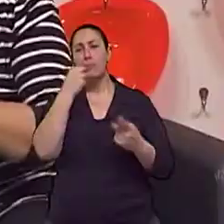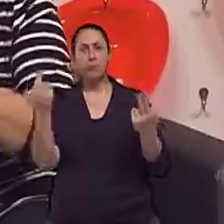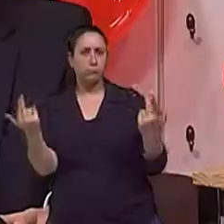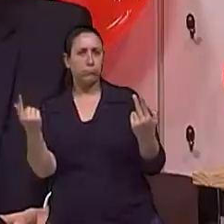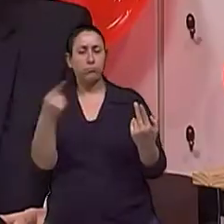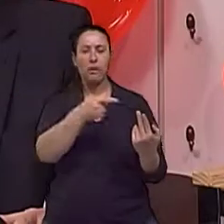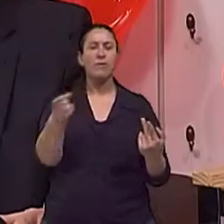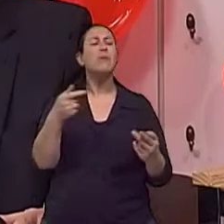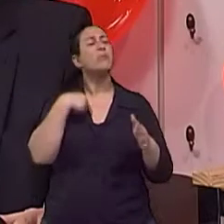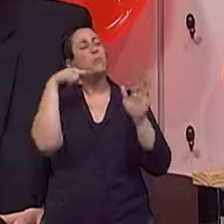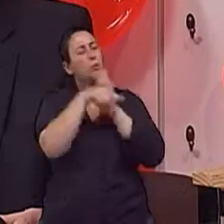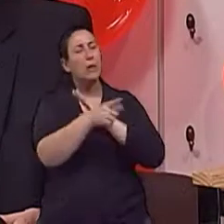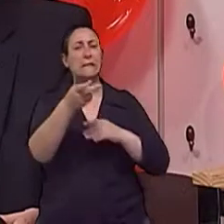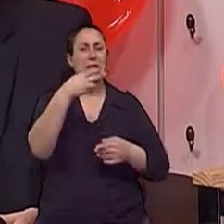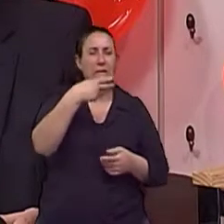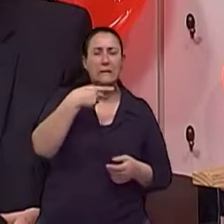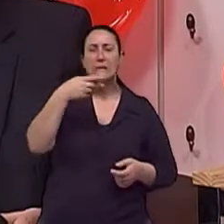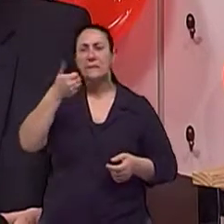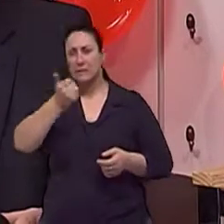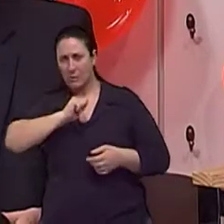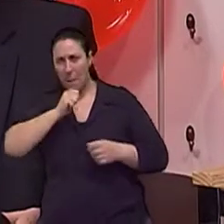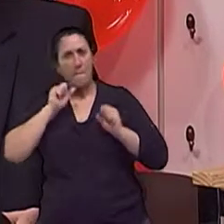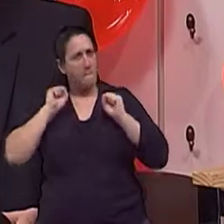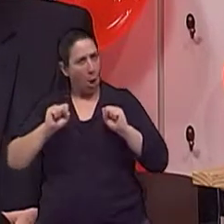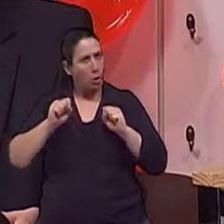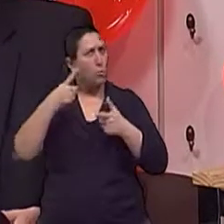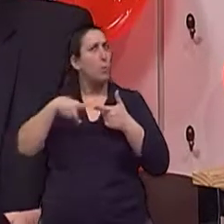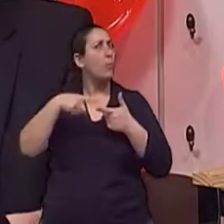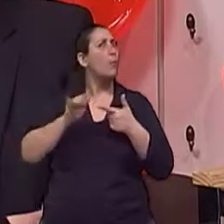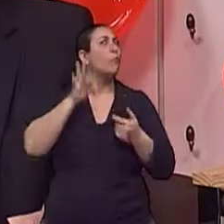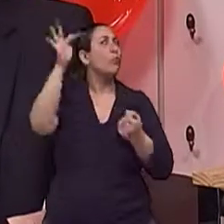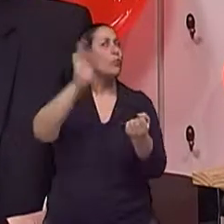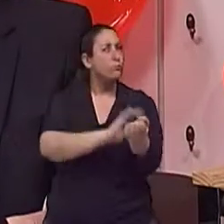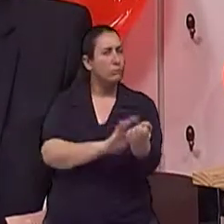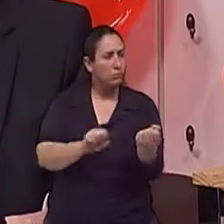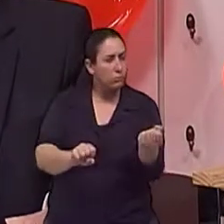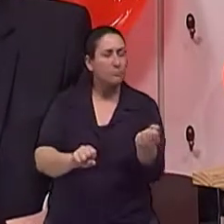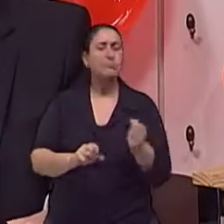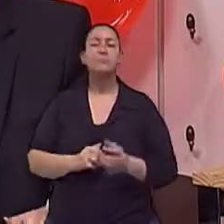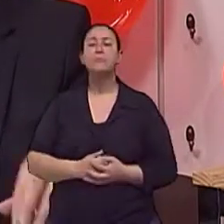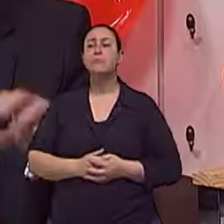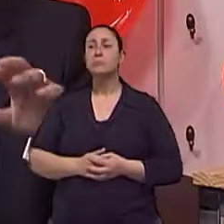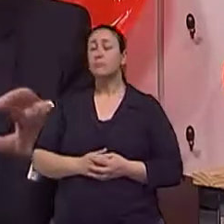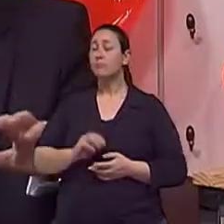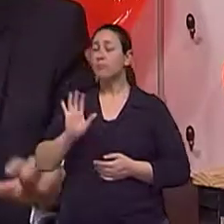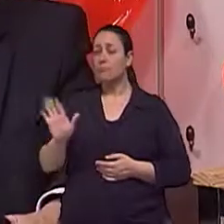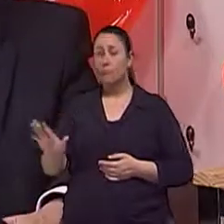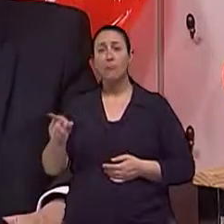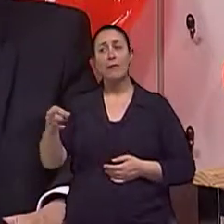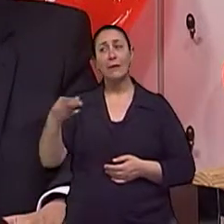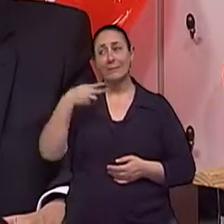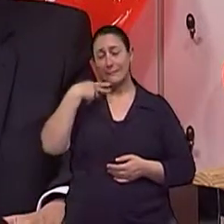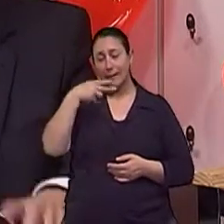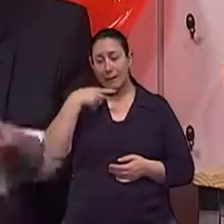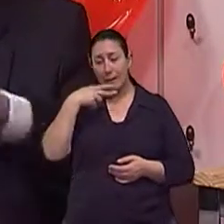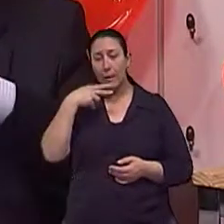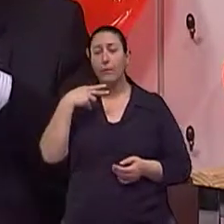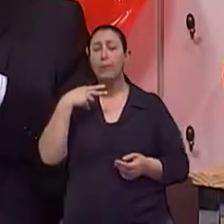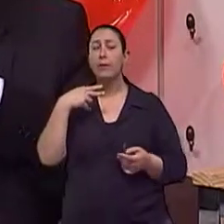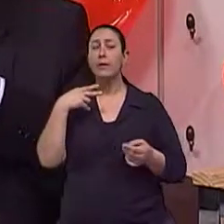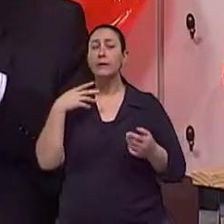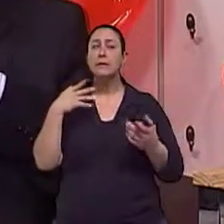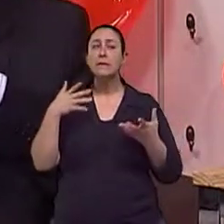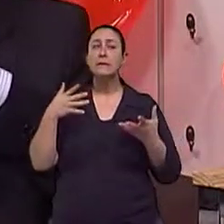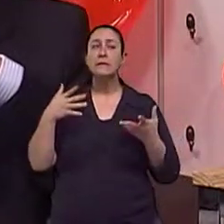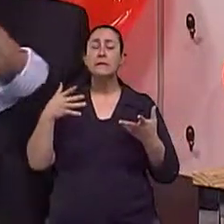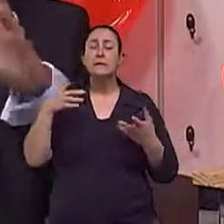bebida e cigarro pode levar futuramente a hipertensão o cigarro não tem não tem um